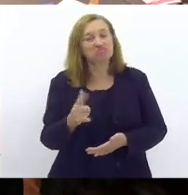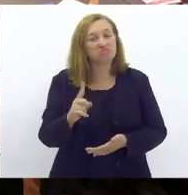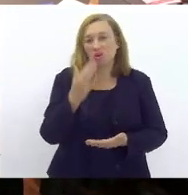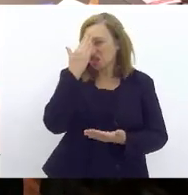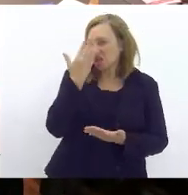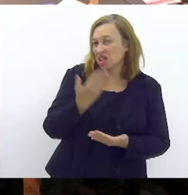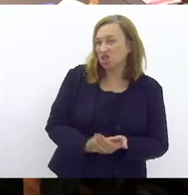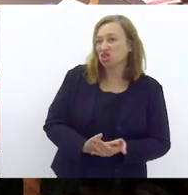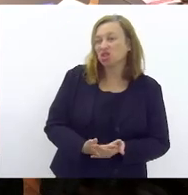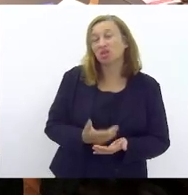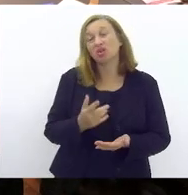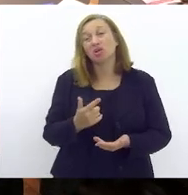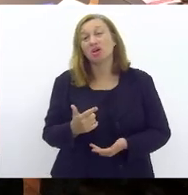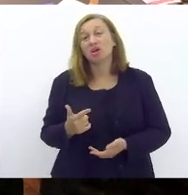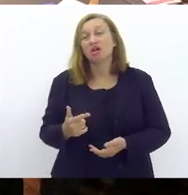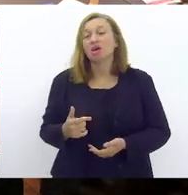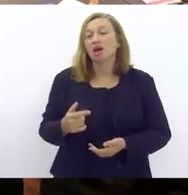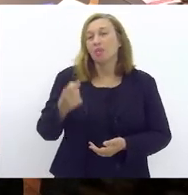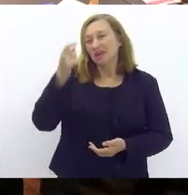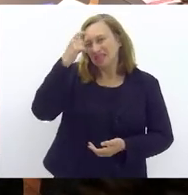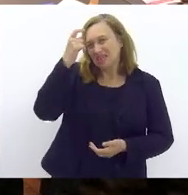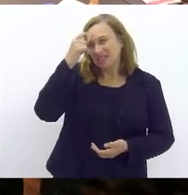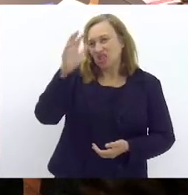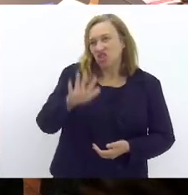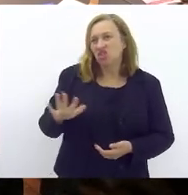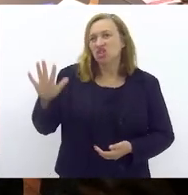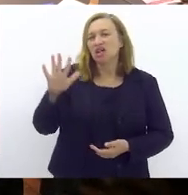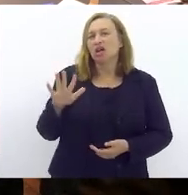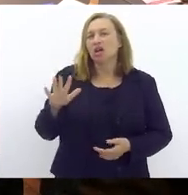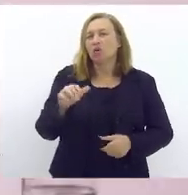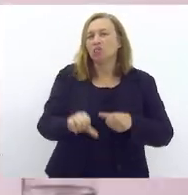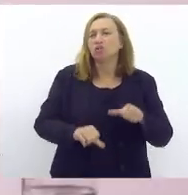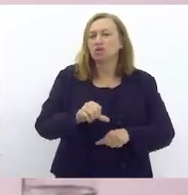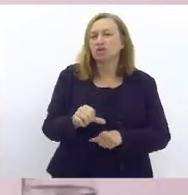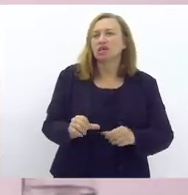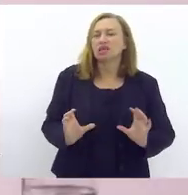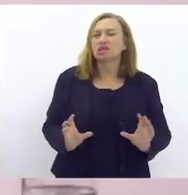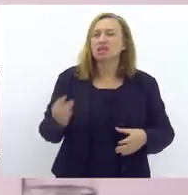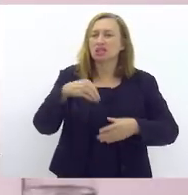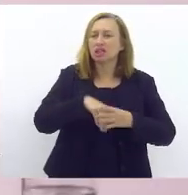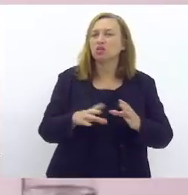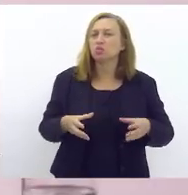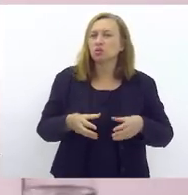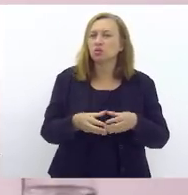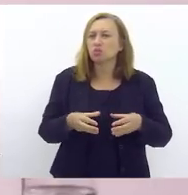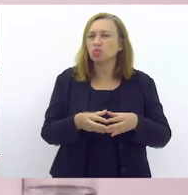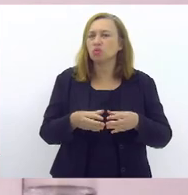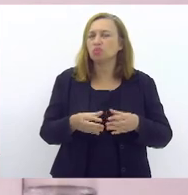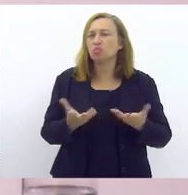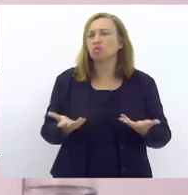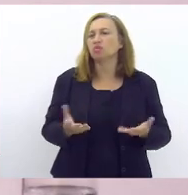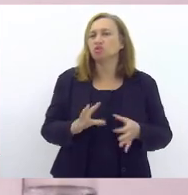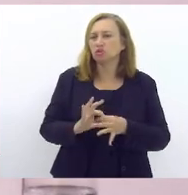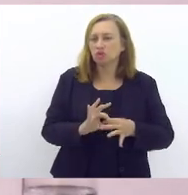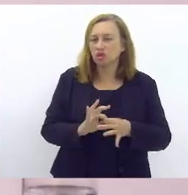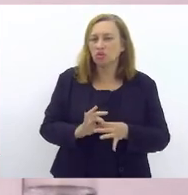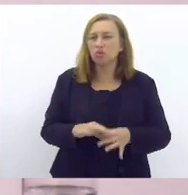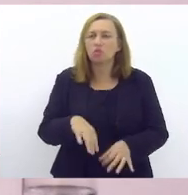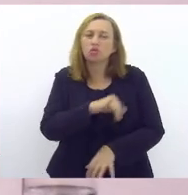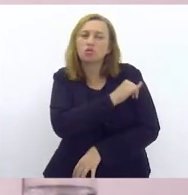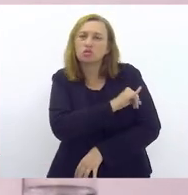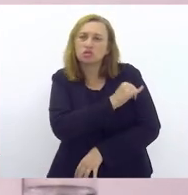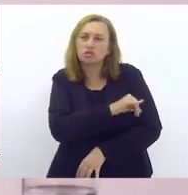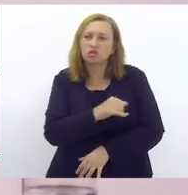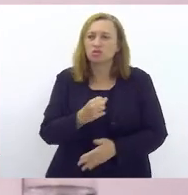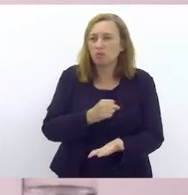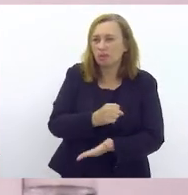que ter uma mentalidade geral, mudança dentro da categoria, mudança de união. No Rio de Janeiro, é que eu